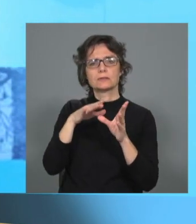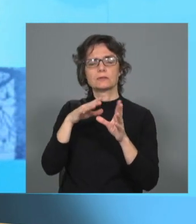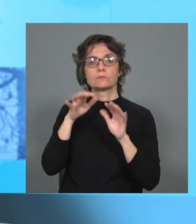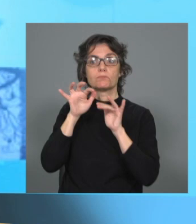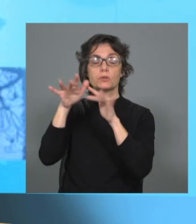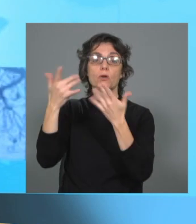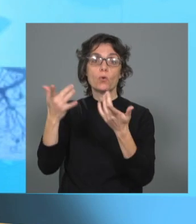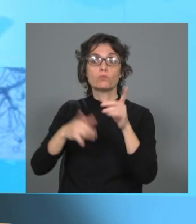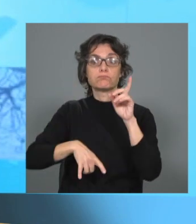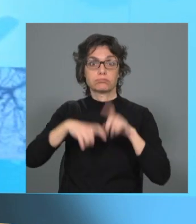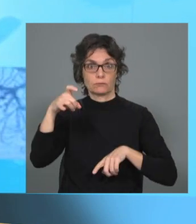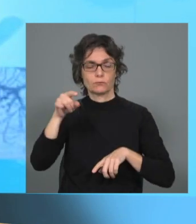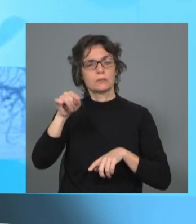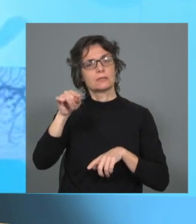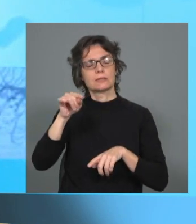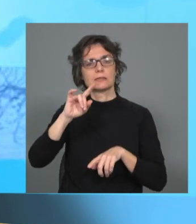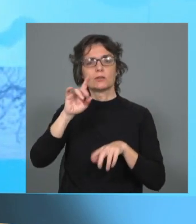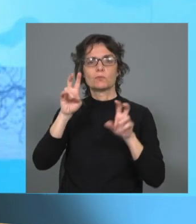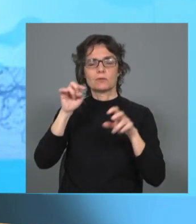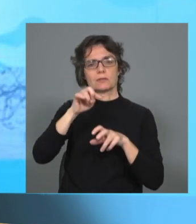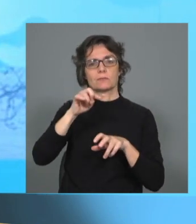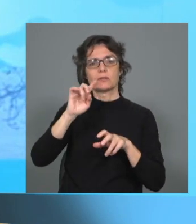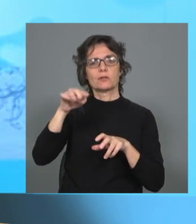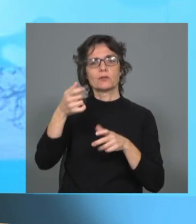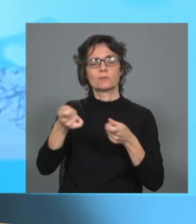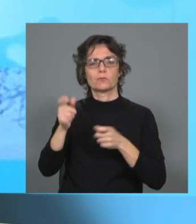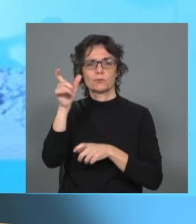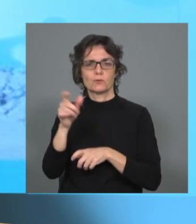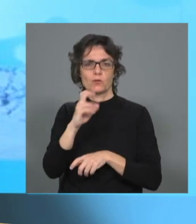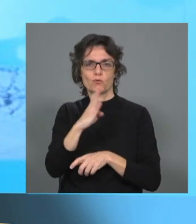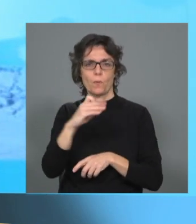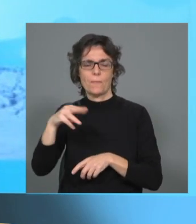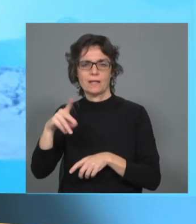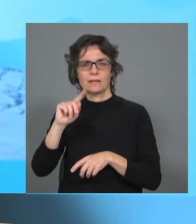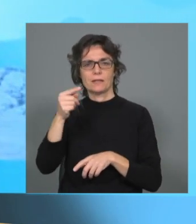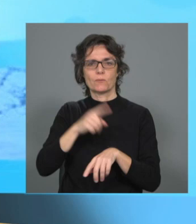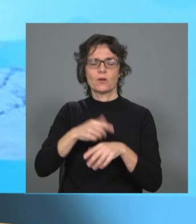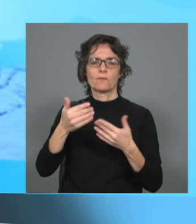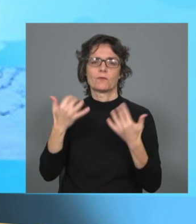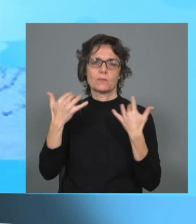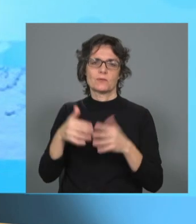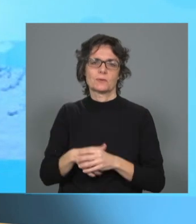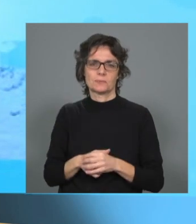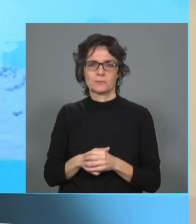vamos aprofundar com o encenador Júlio Martin, logo após os temas da atualidade informativa.